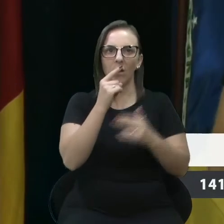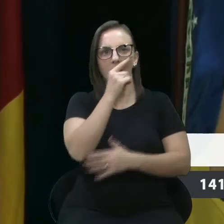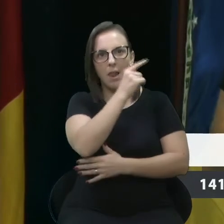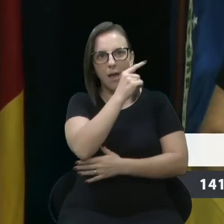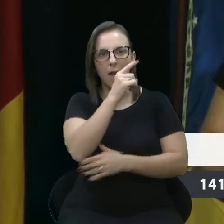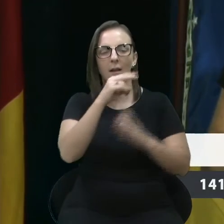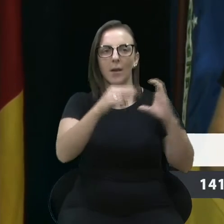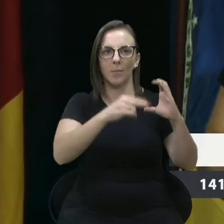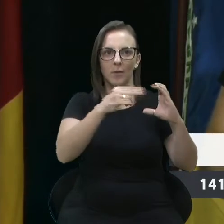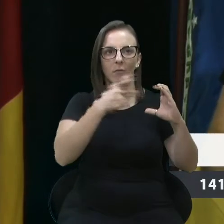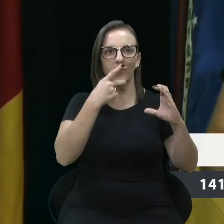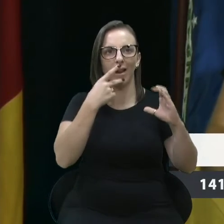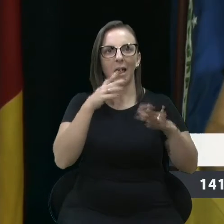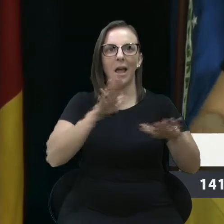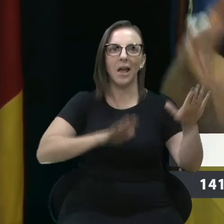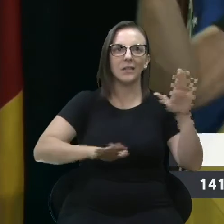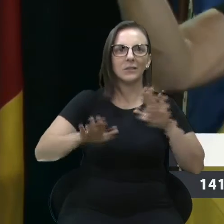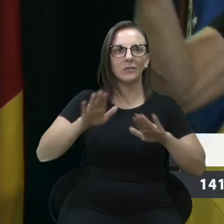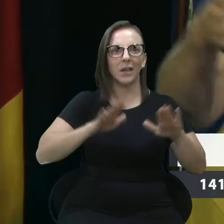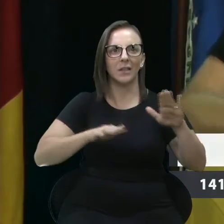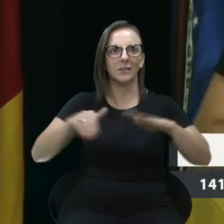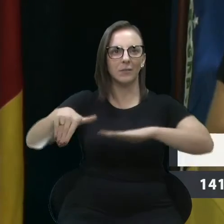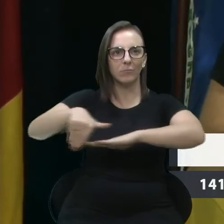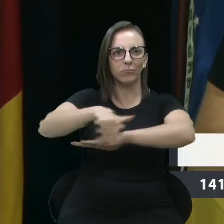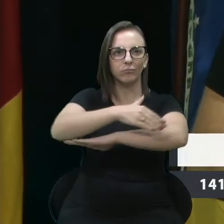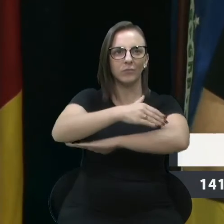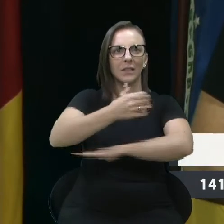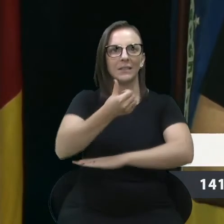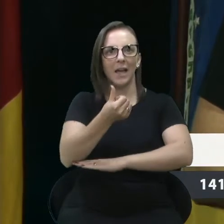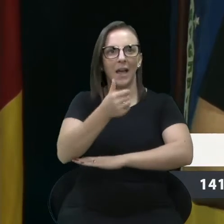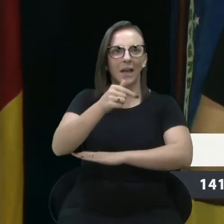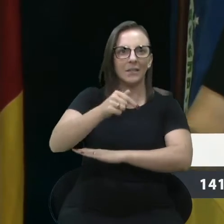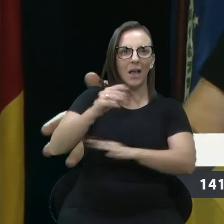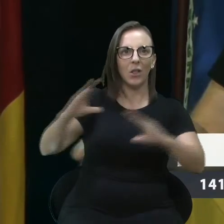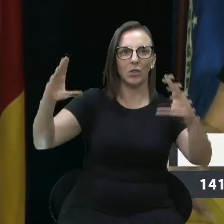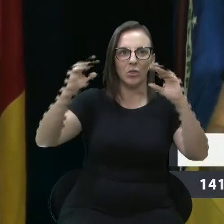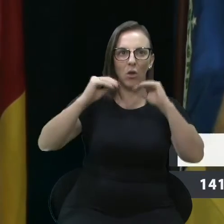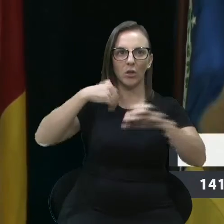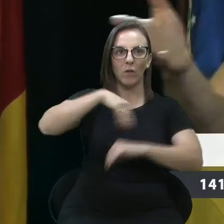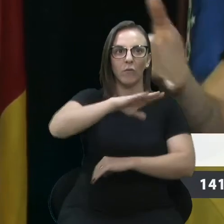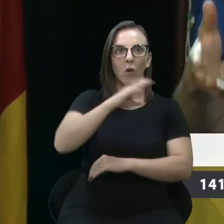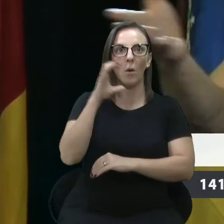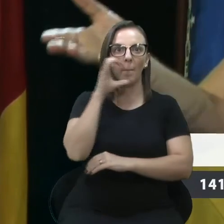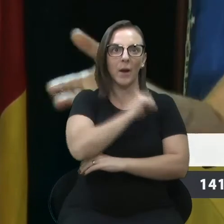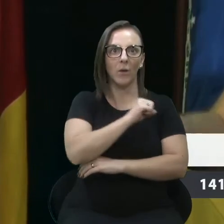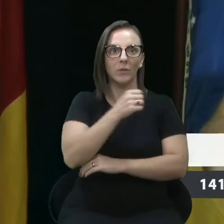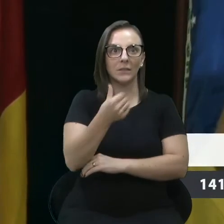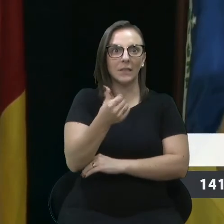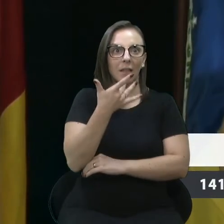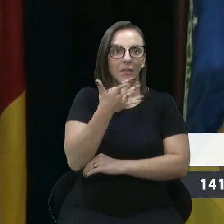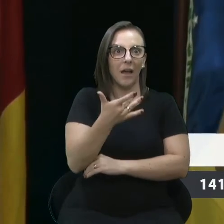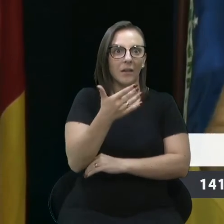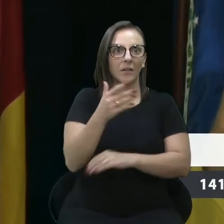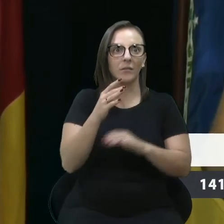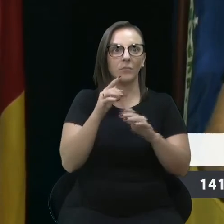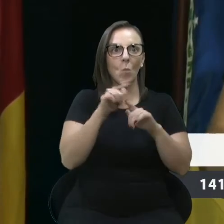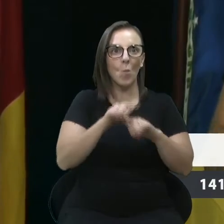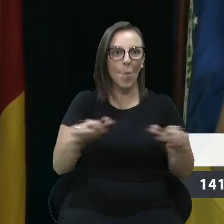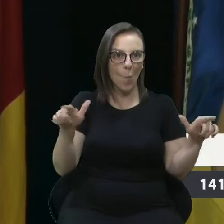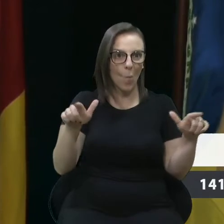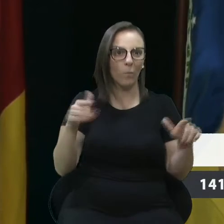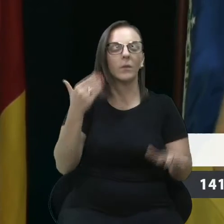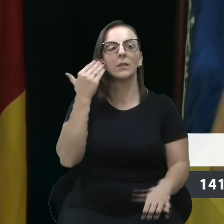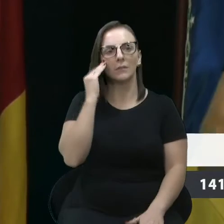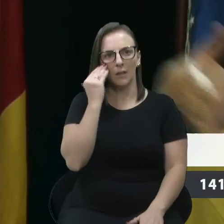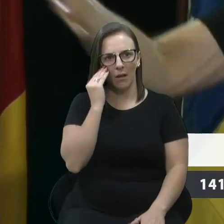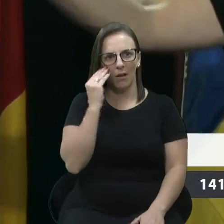Vereadores, que passa muitas vezes na Rossete, às vezes é 6, 7 da noite, eu estou indo buscar o pão, o ônibus 6 horas da tarde está vazio, então eu entendo que não